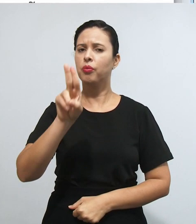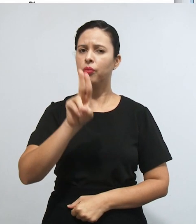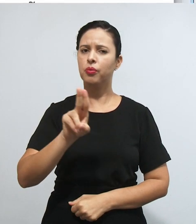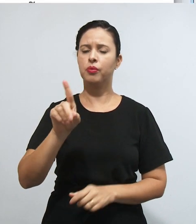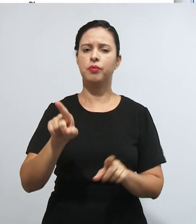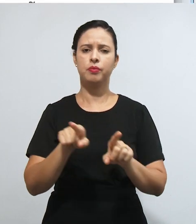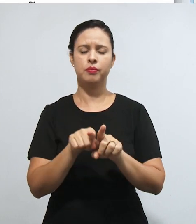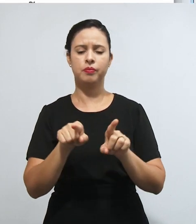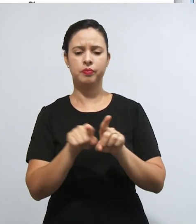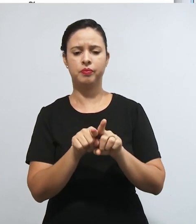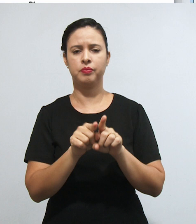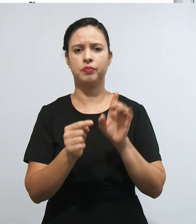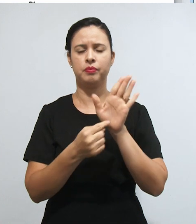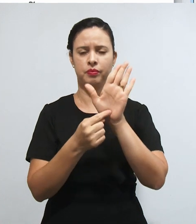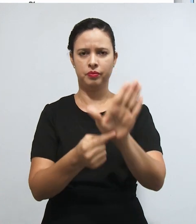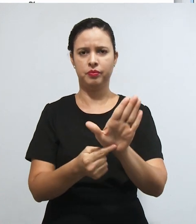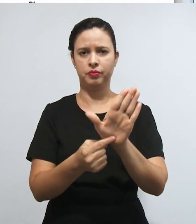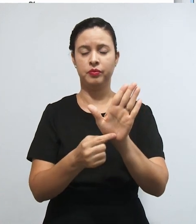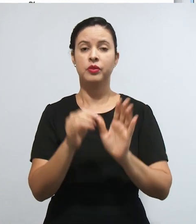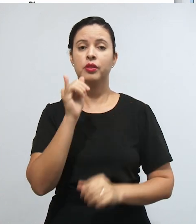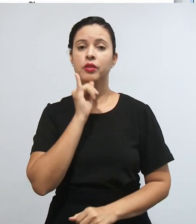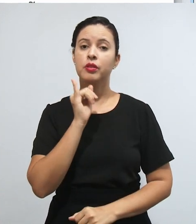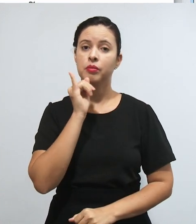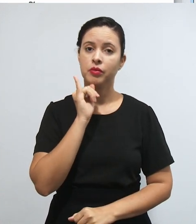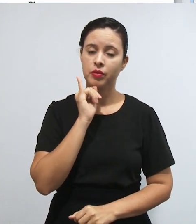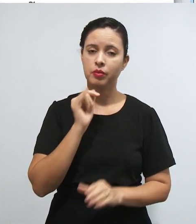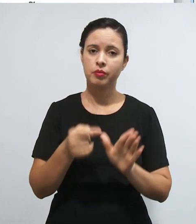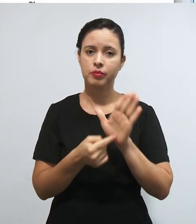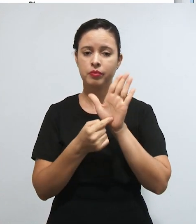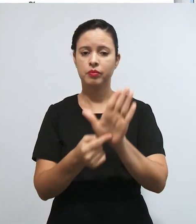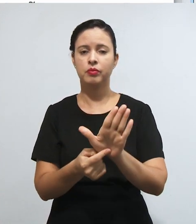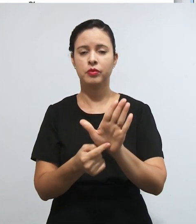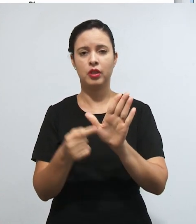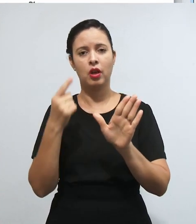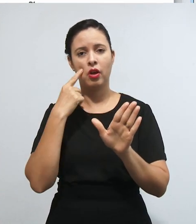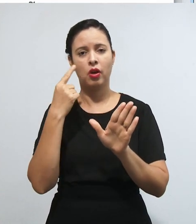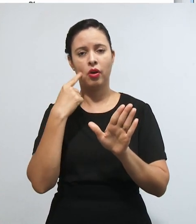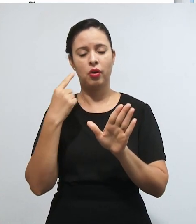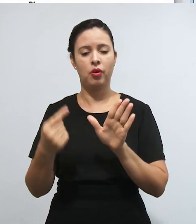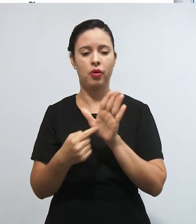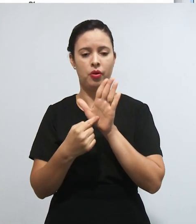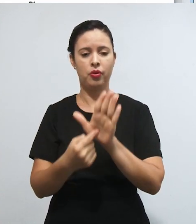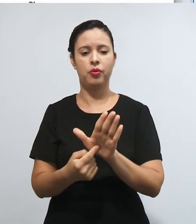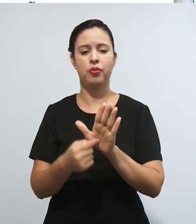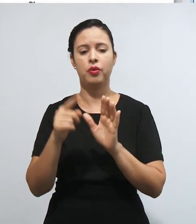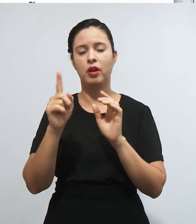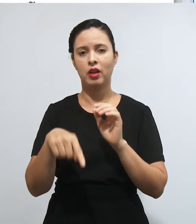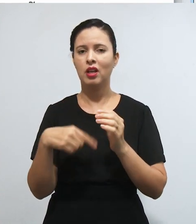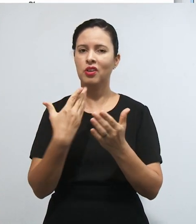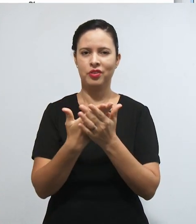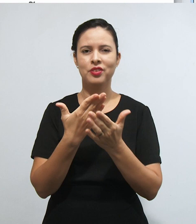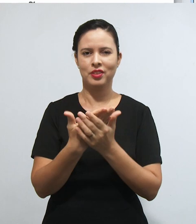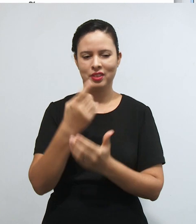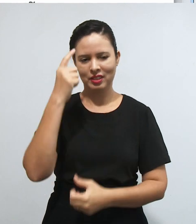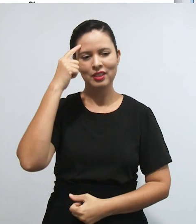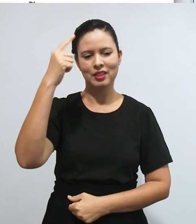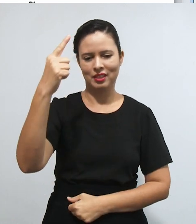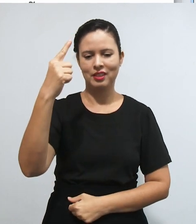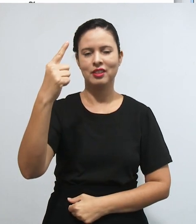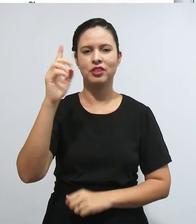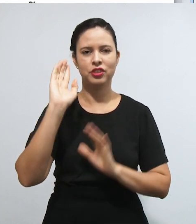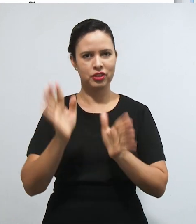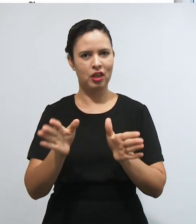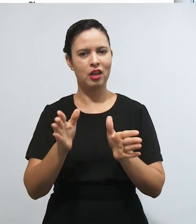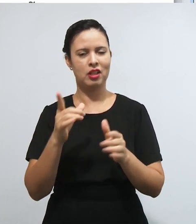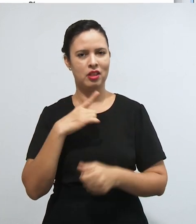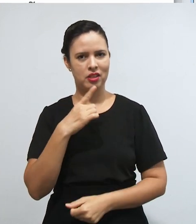PowerPoint e para a gente exemplificar aqui para vocês, eu trouxe aqui uma das nossas aulas, que já